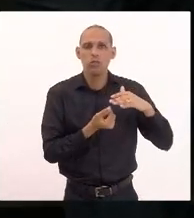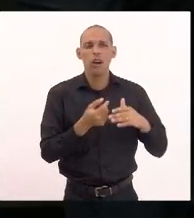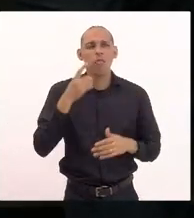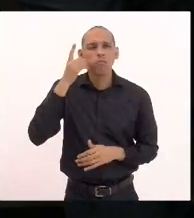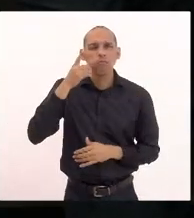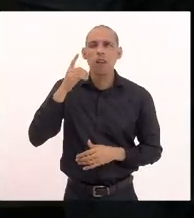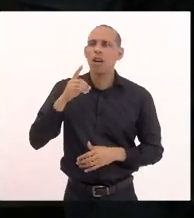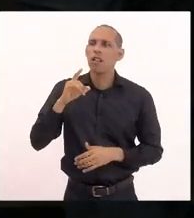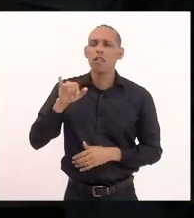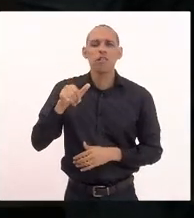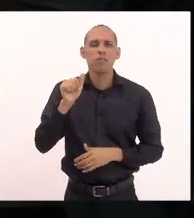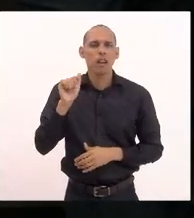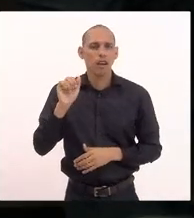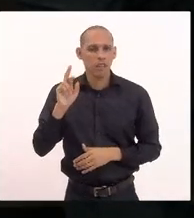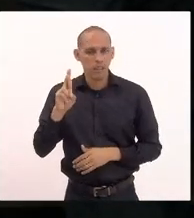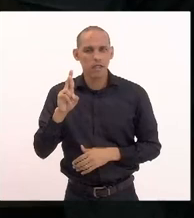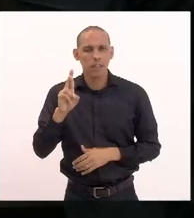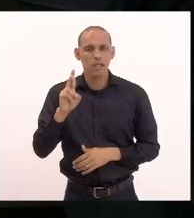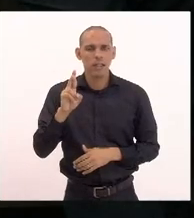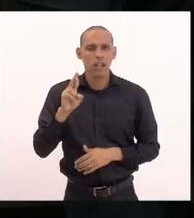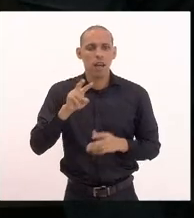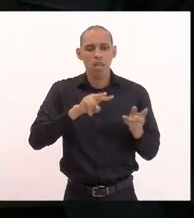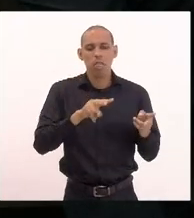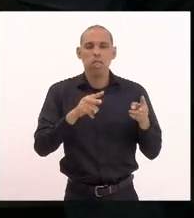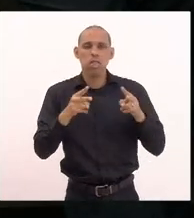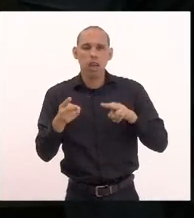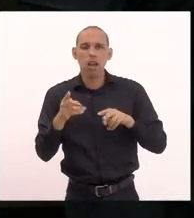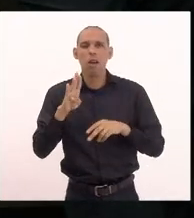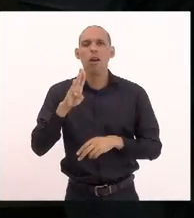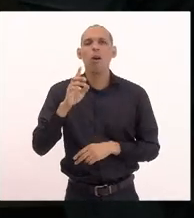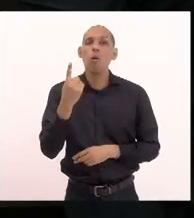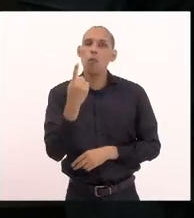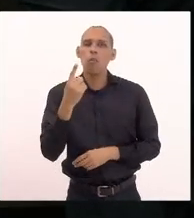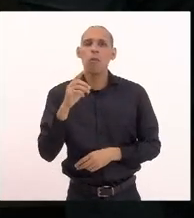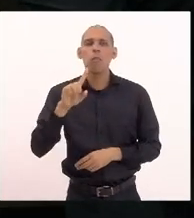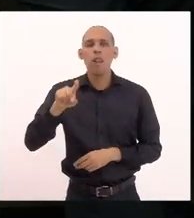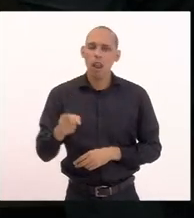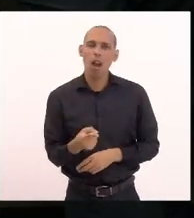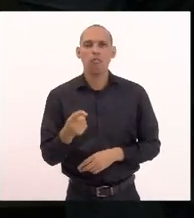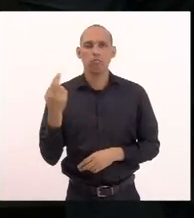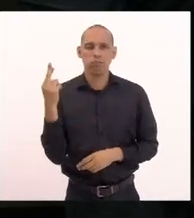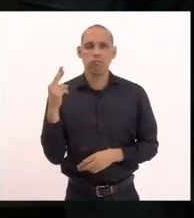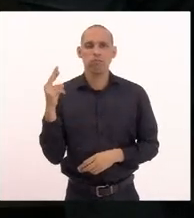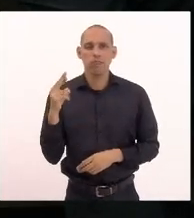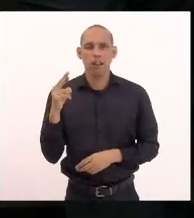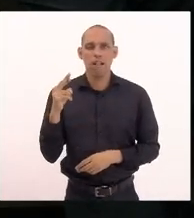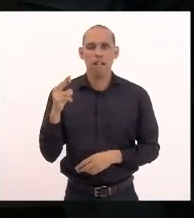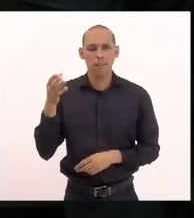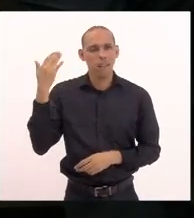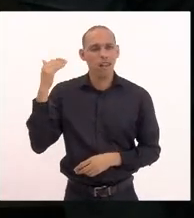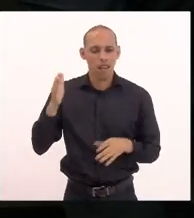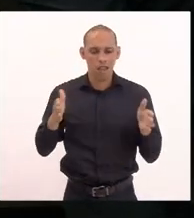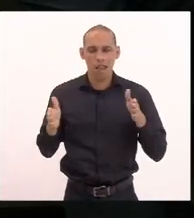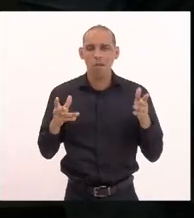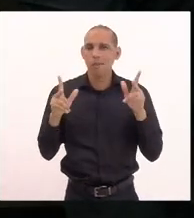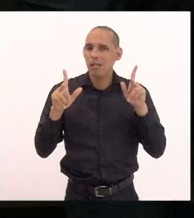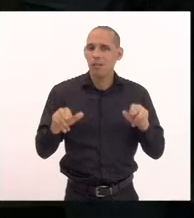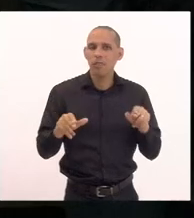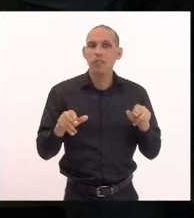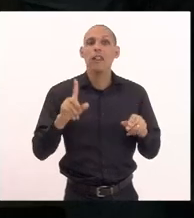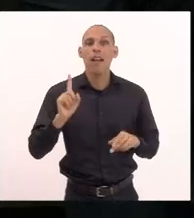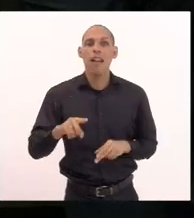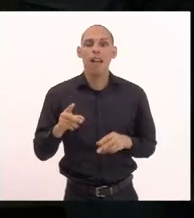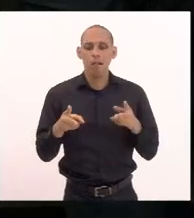acho que era prefeito até, R$ 1 milhão. Exatamente nessa condição, a calamidade pública, o reconhecimento